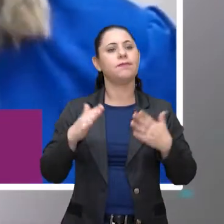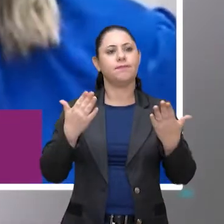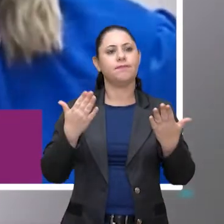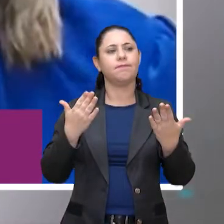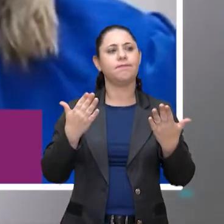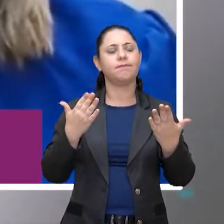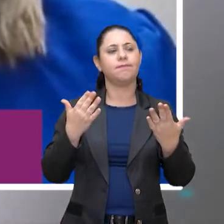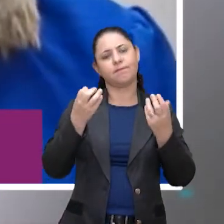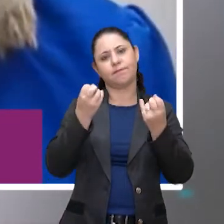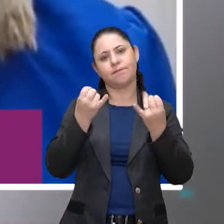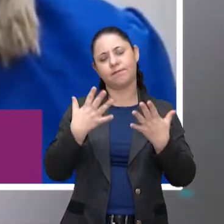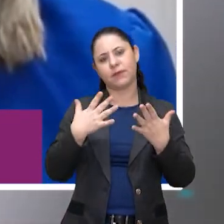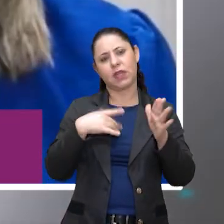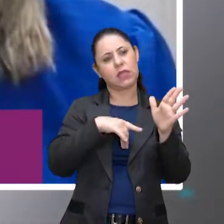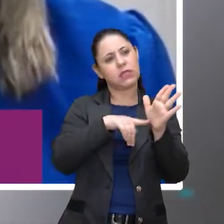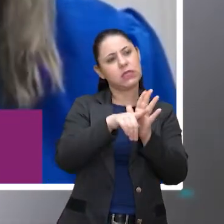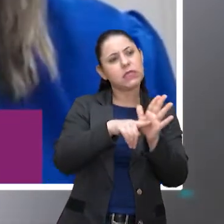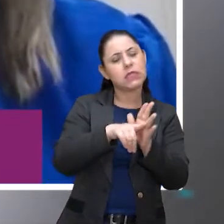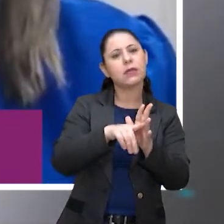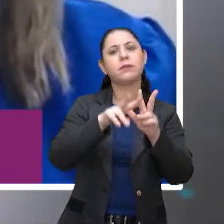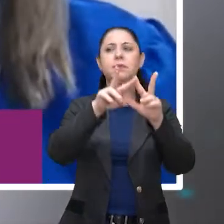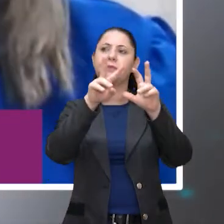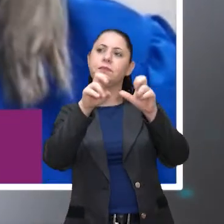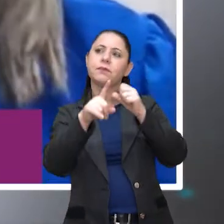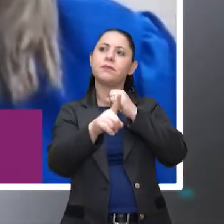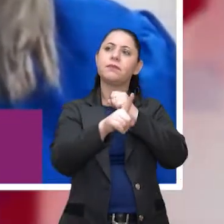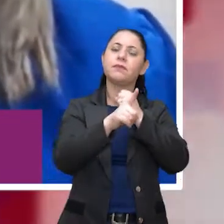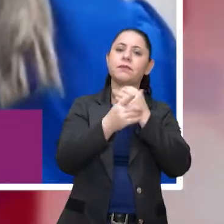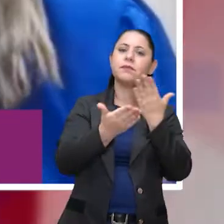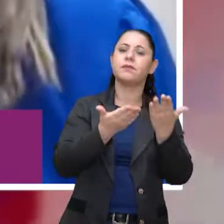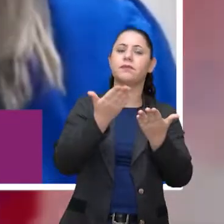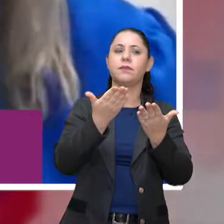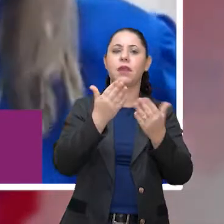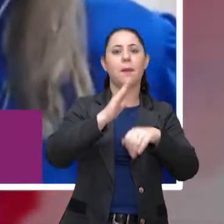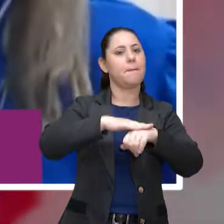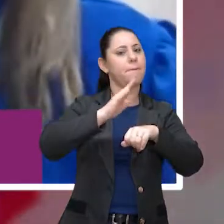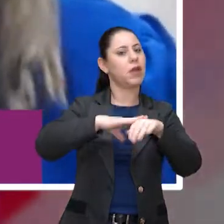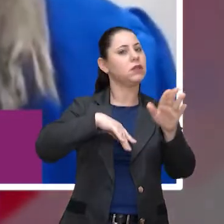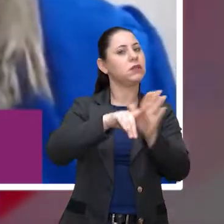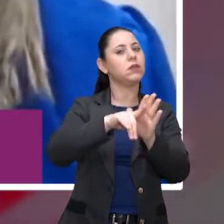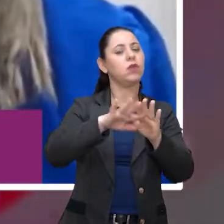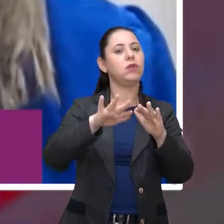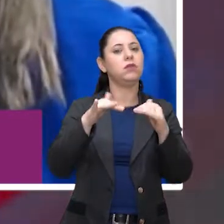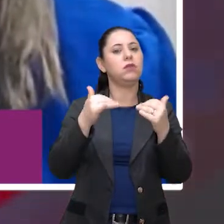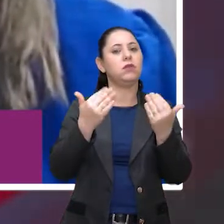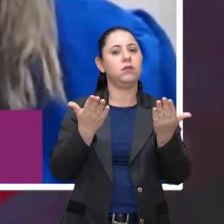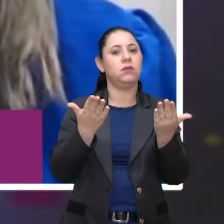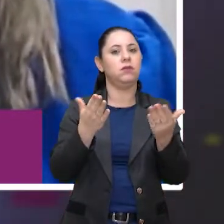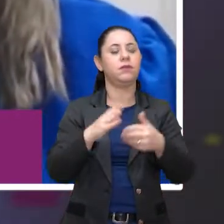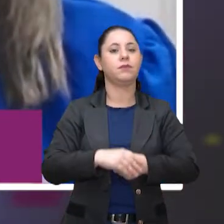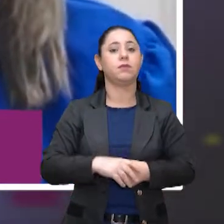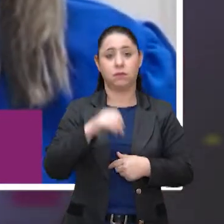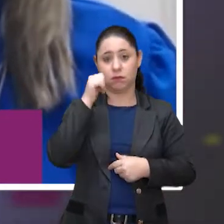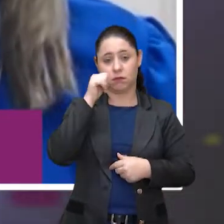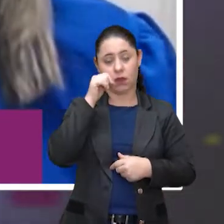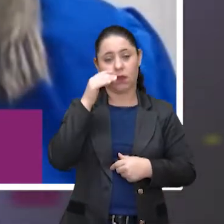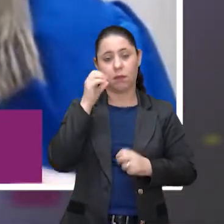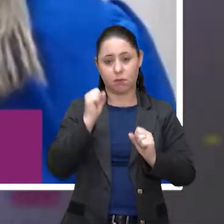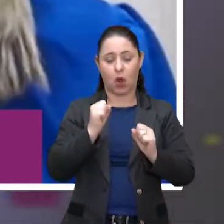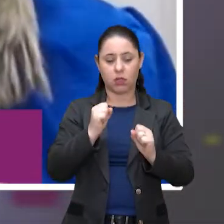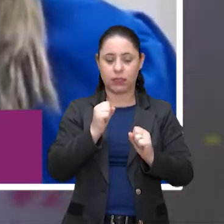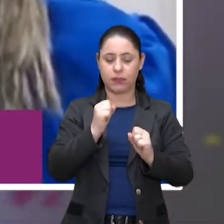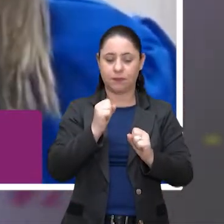Quando a gente fala em exames, né, clínicos, e mais exames, como a senhora disse, a mulher pode